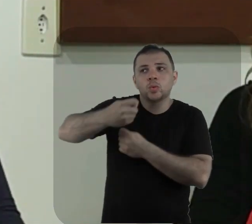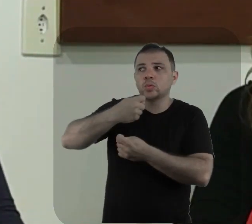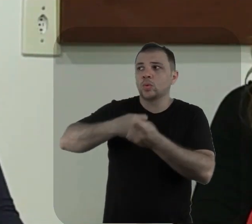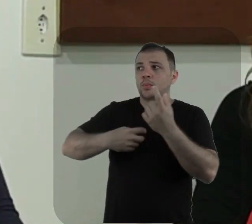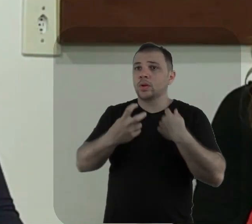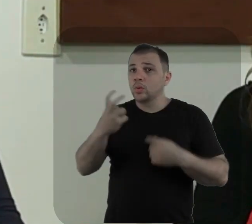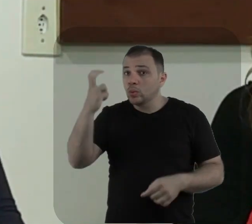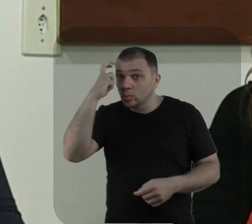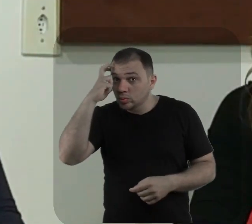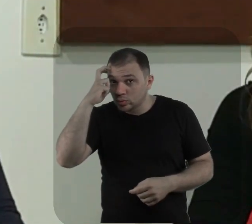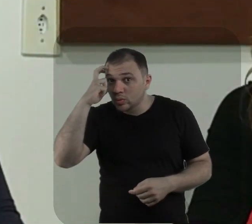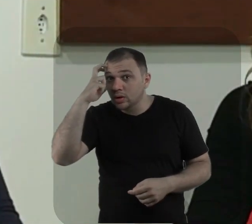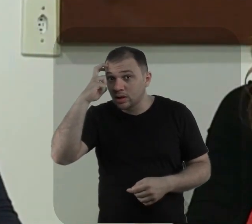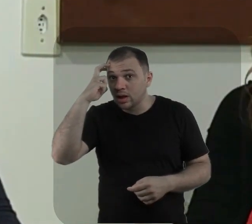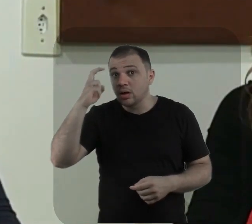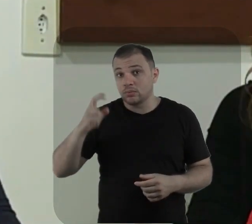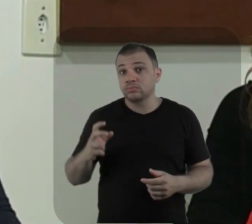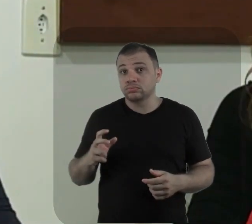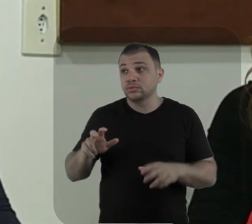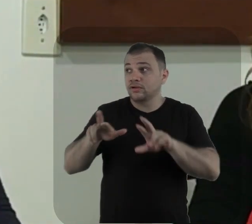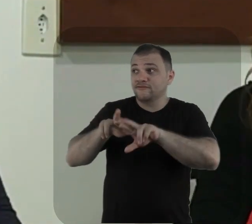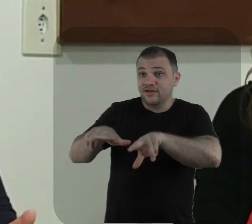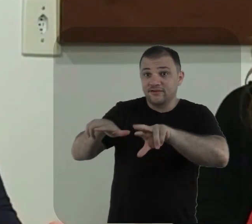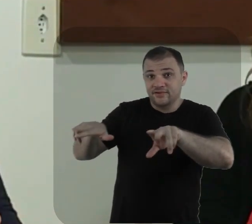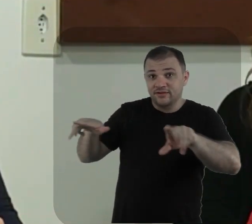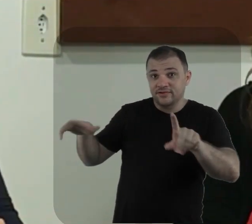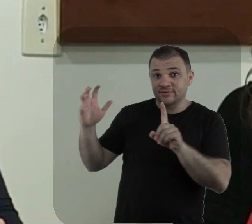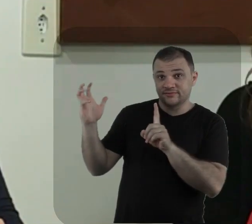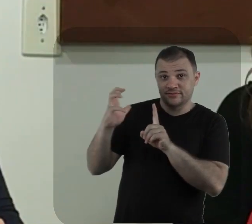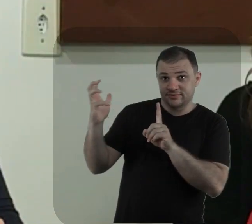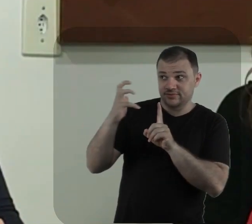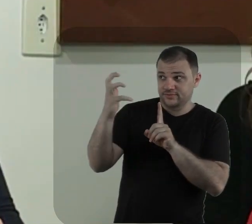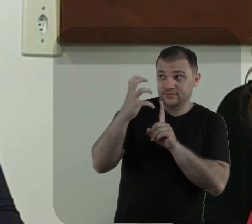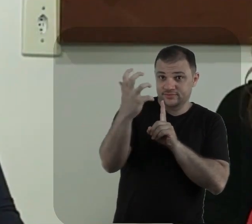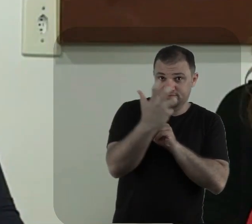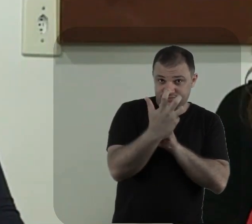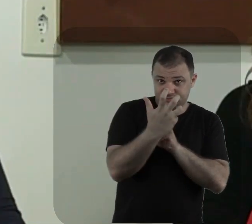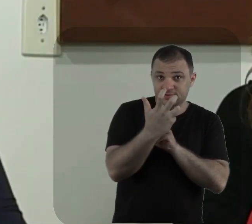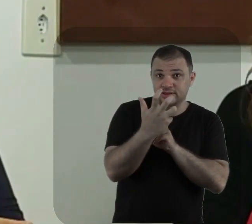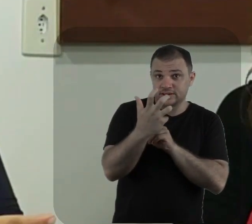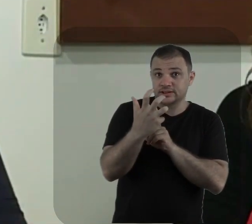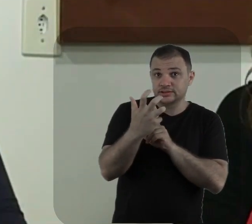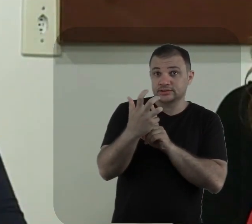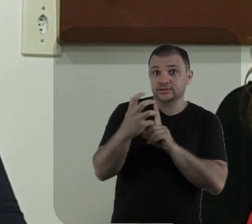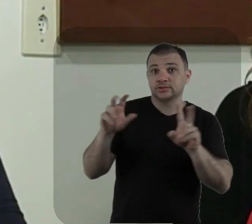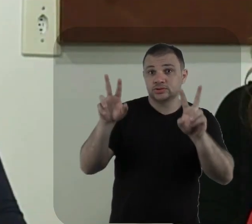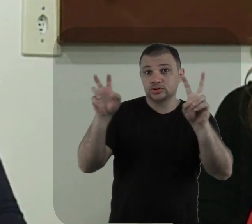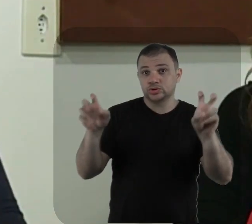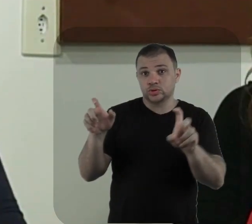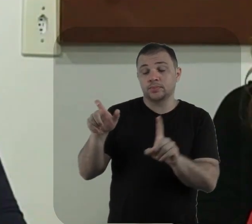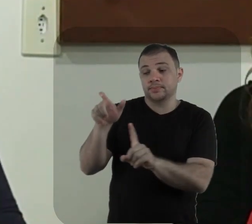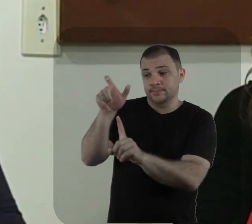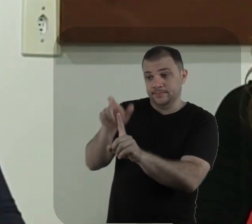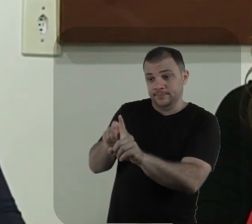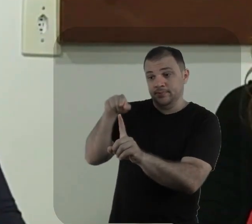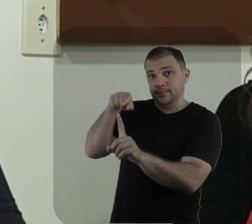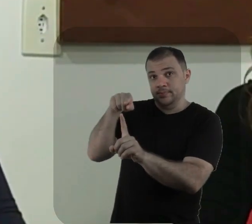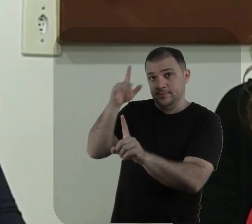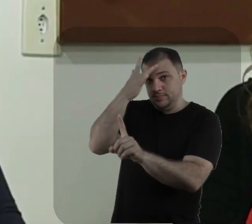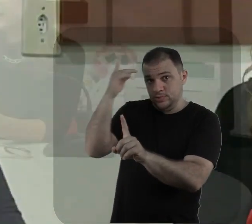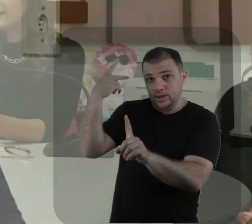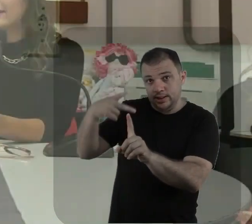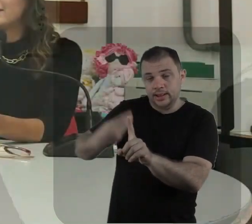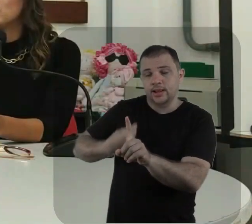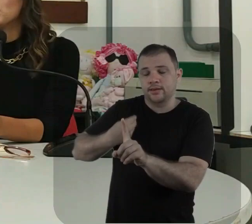questão econômica, cultural. Então, eu penso que são muitos elementos que vão falar dessa pessoa e da